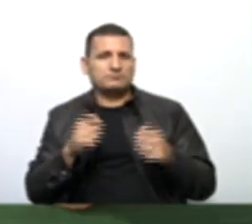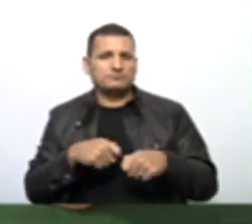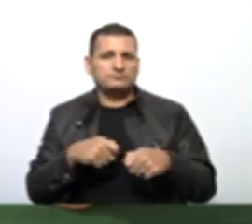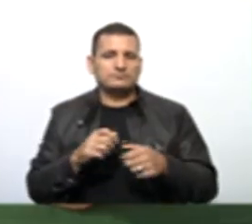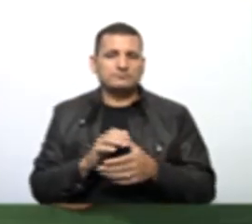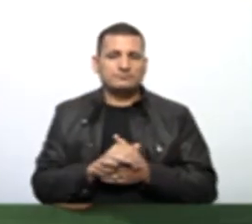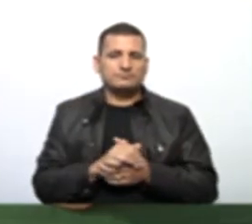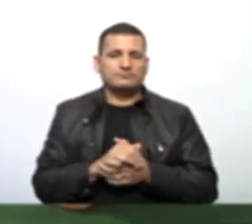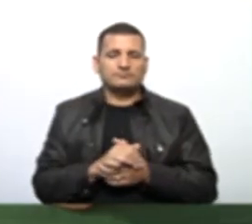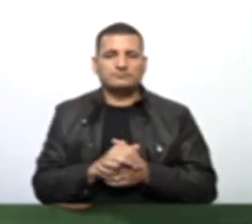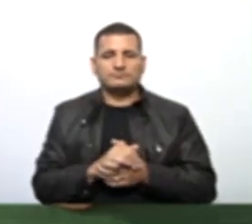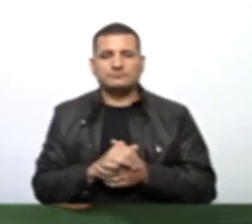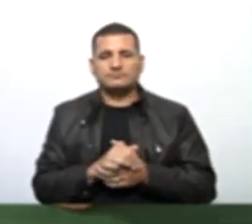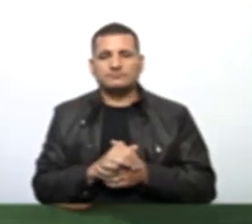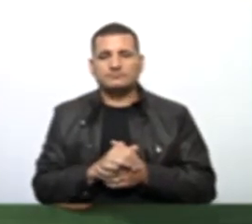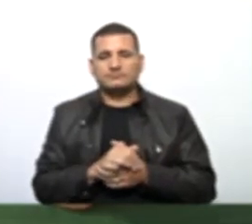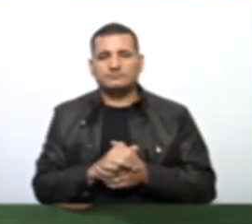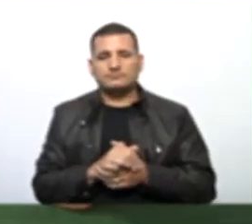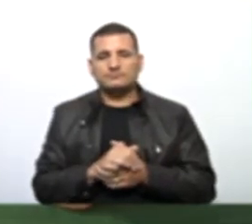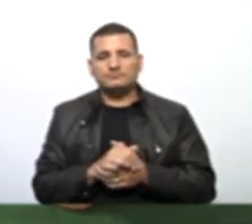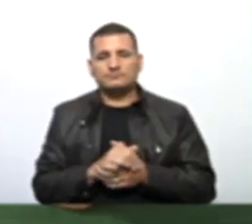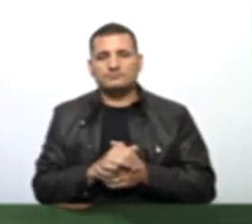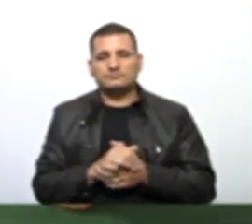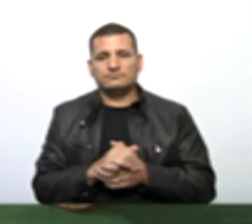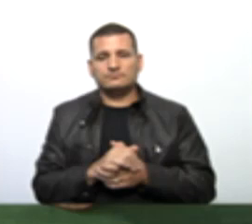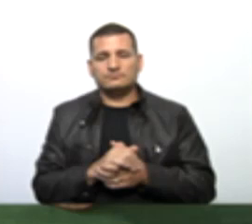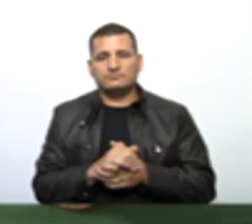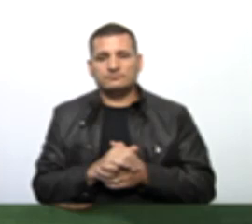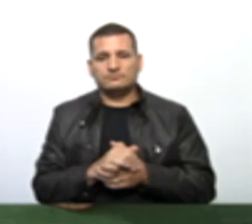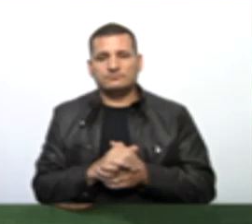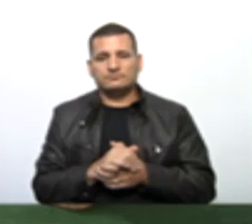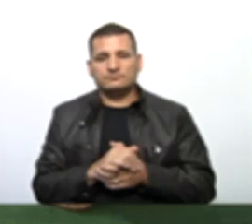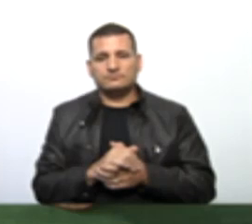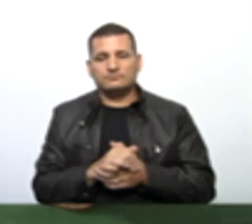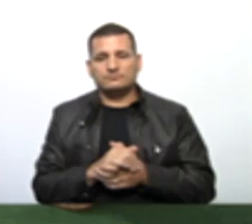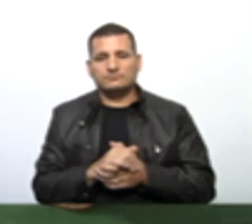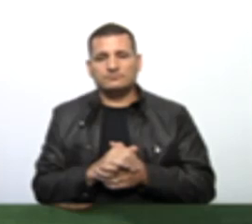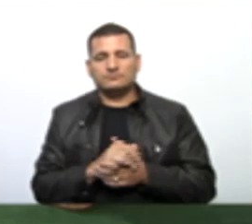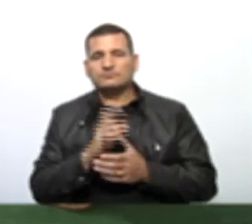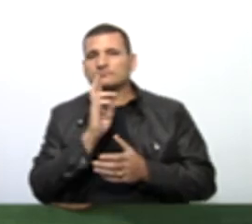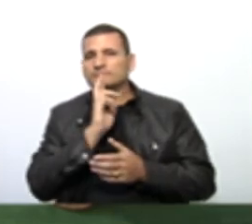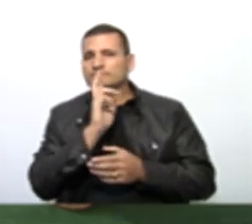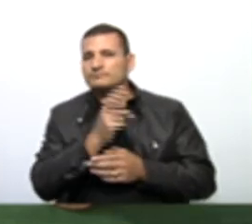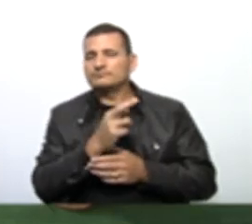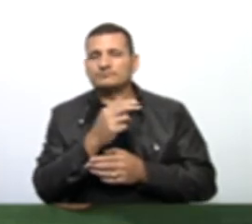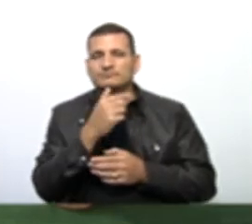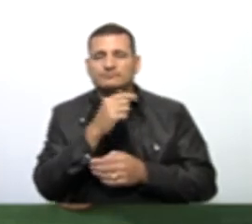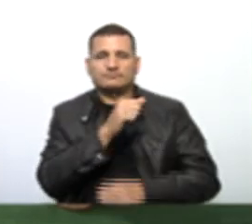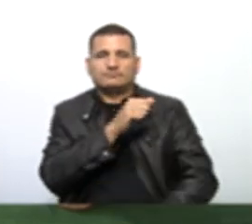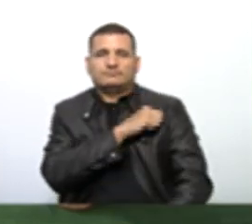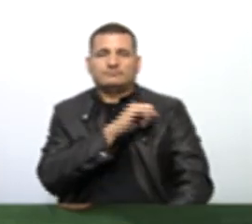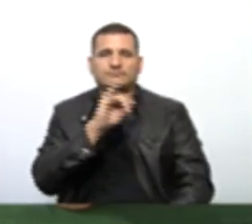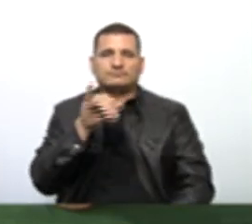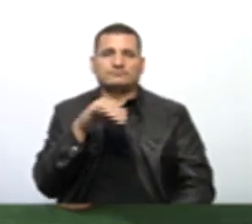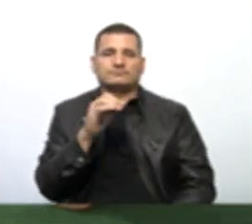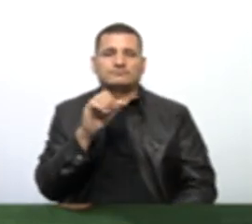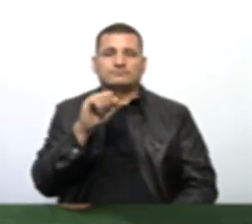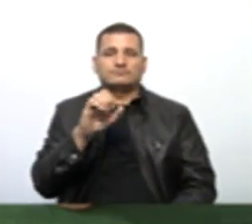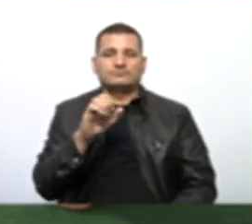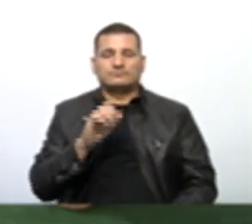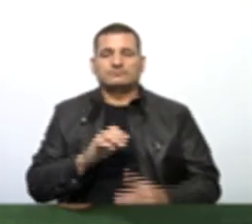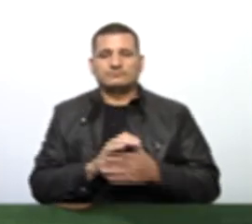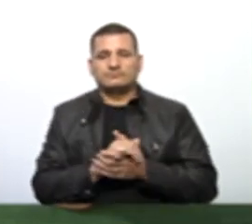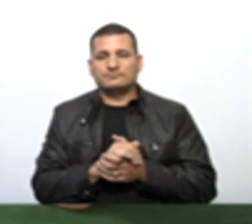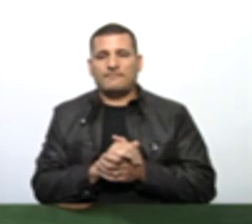cenário local não é exatamente respondendo amigos é o wilson neves o corte ocorre eu acho eu né quem precisar